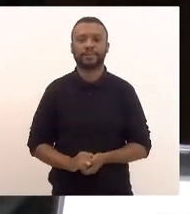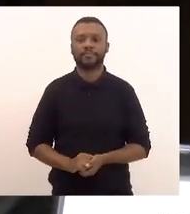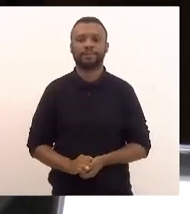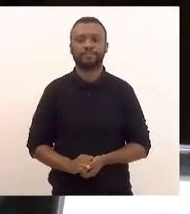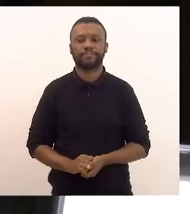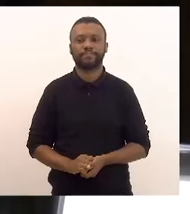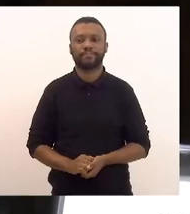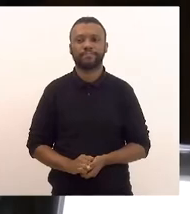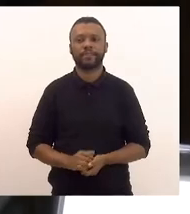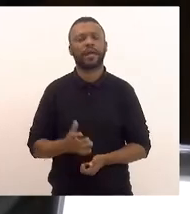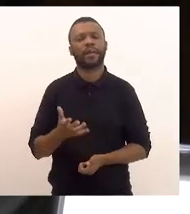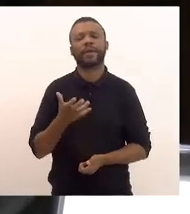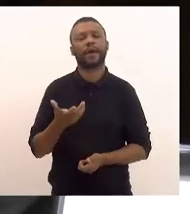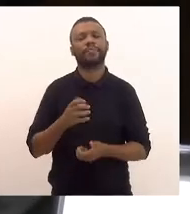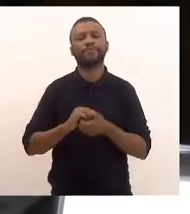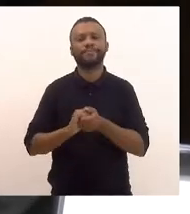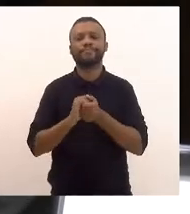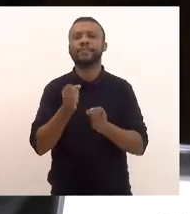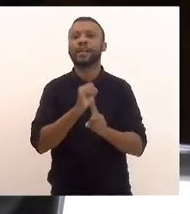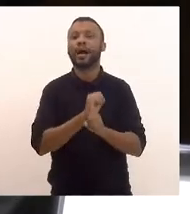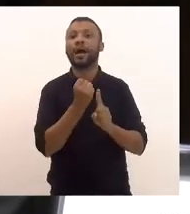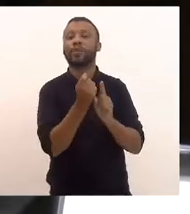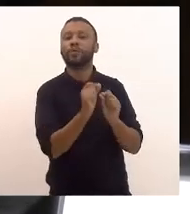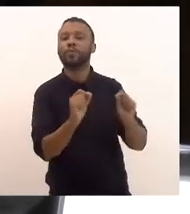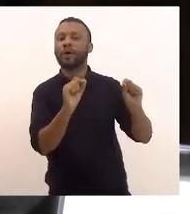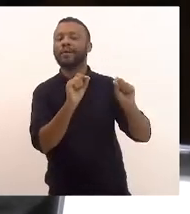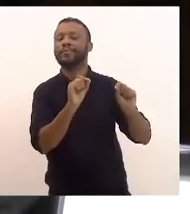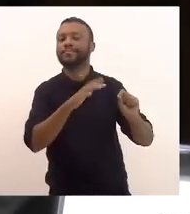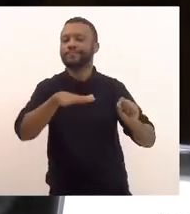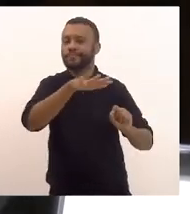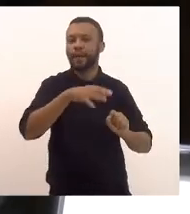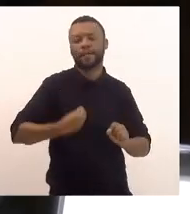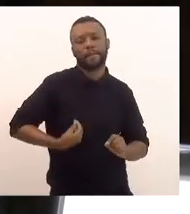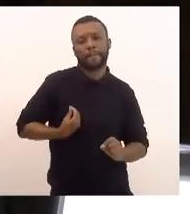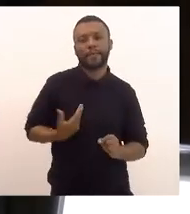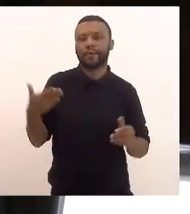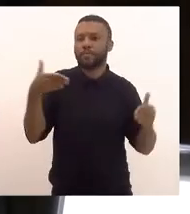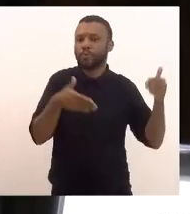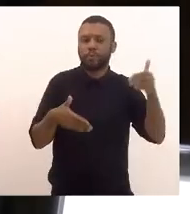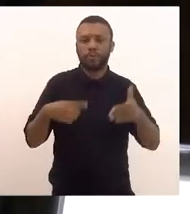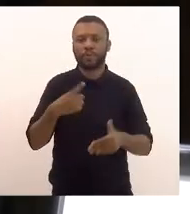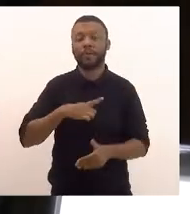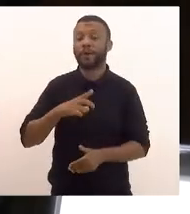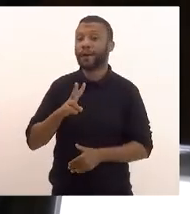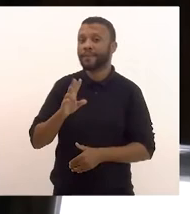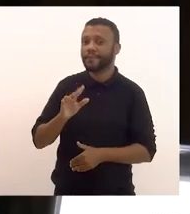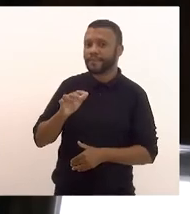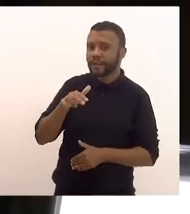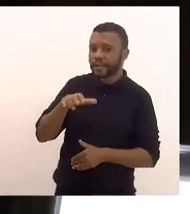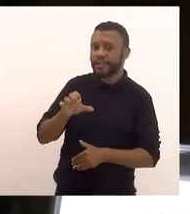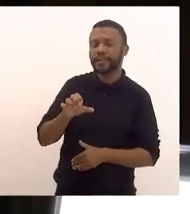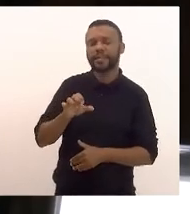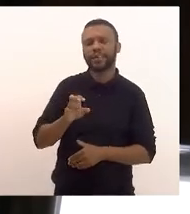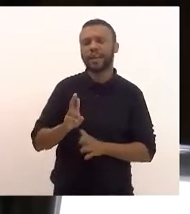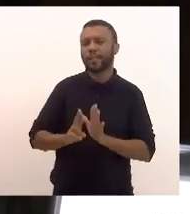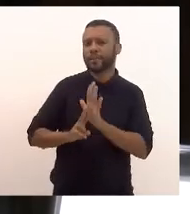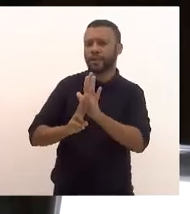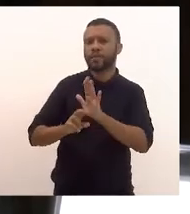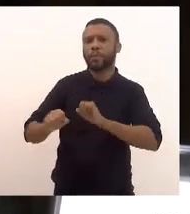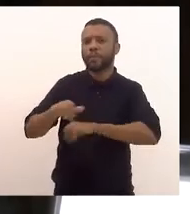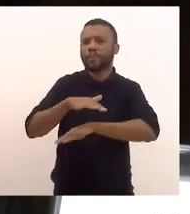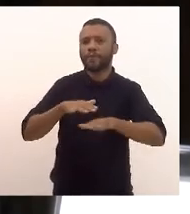quero saudar também a sociedade civil presente aqui né mas tem aqui a Viviane das Mães de Itaboraí